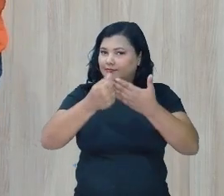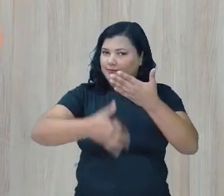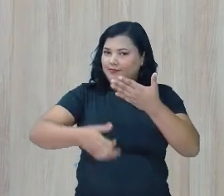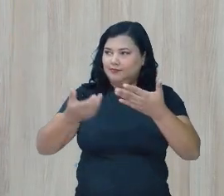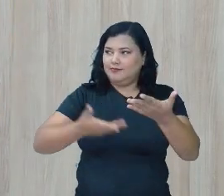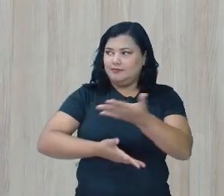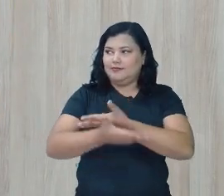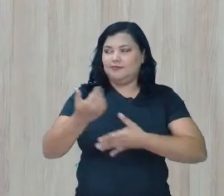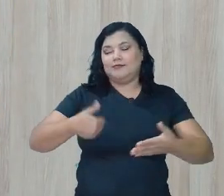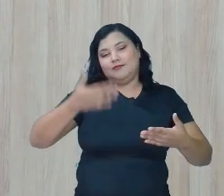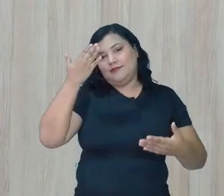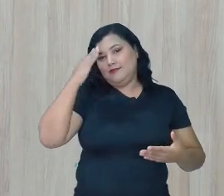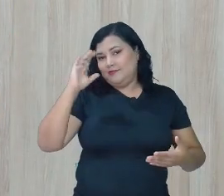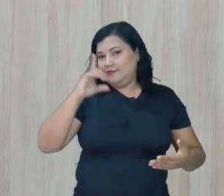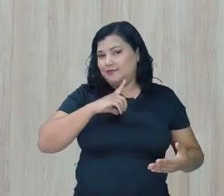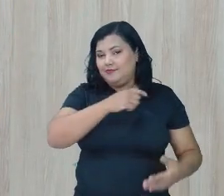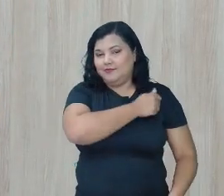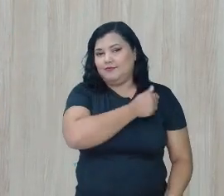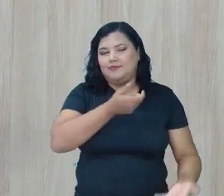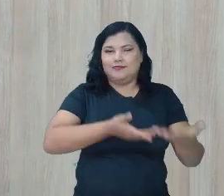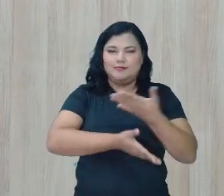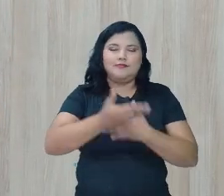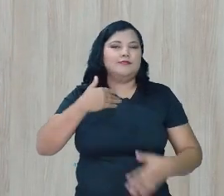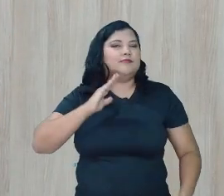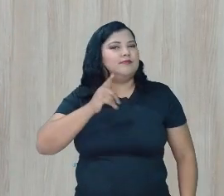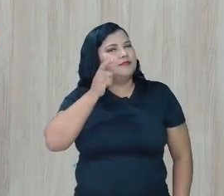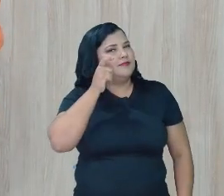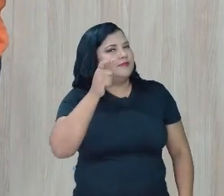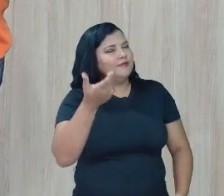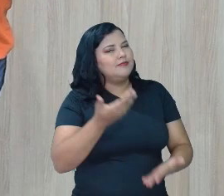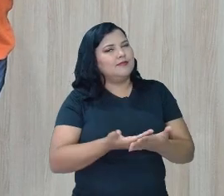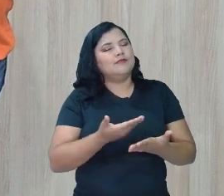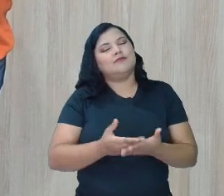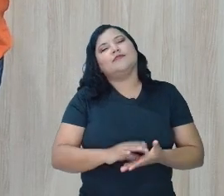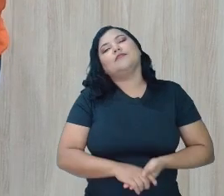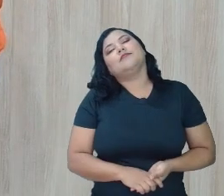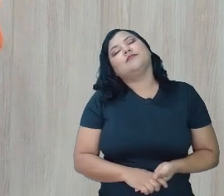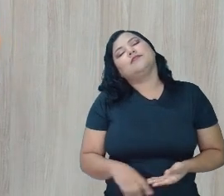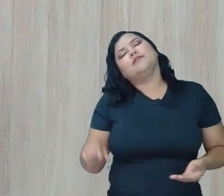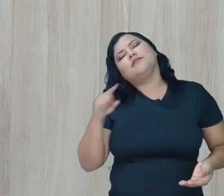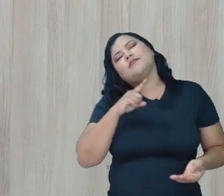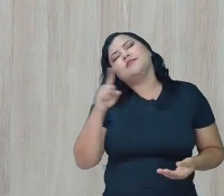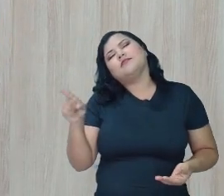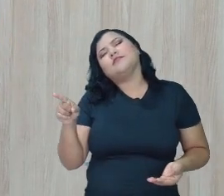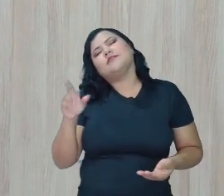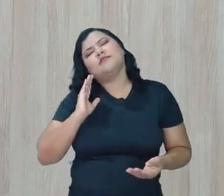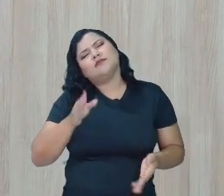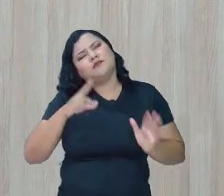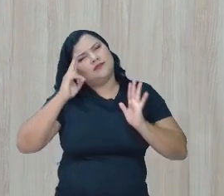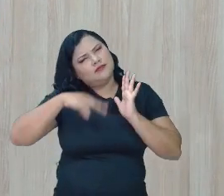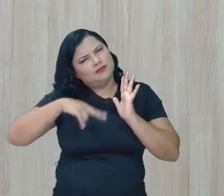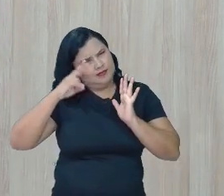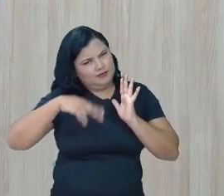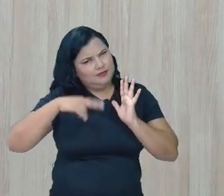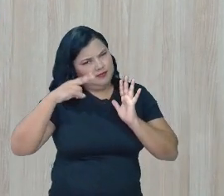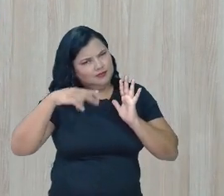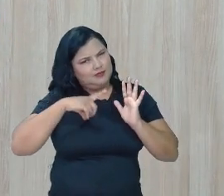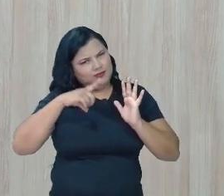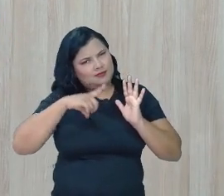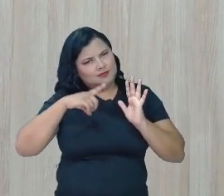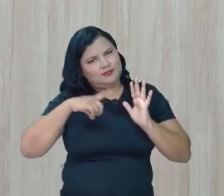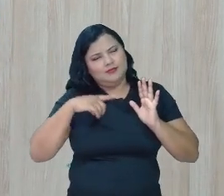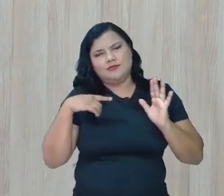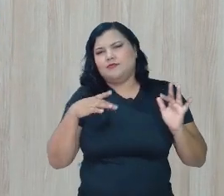no chat hoje aí, já assistindo a aula, e aí vocês já leram, já tiveram